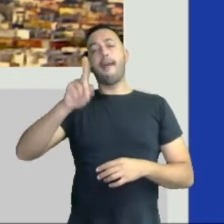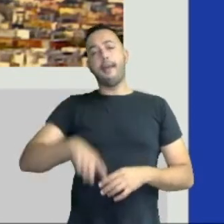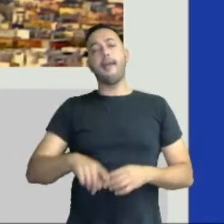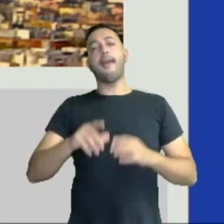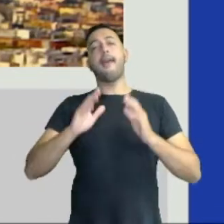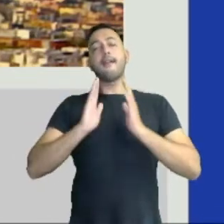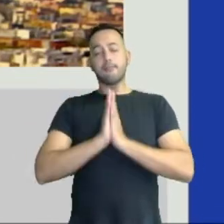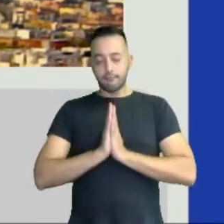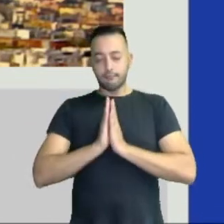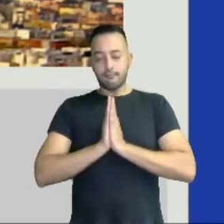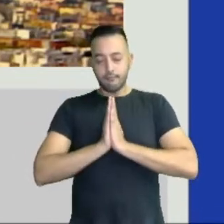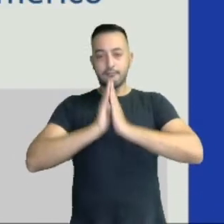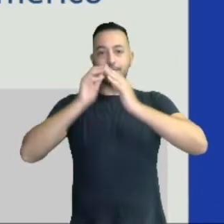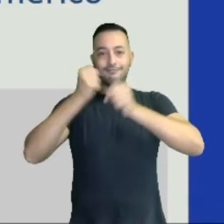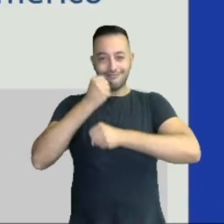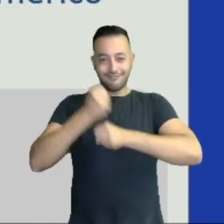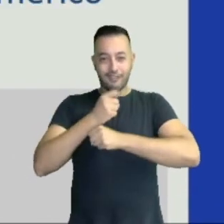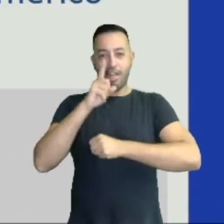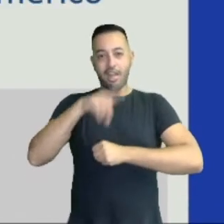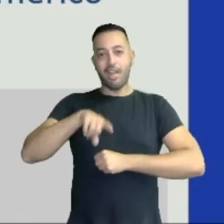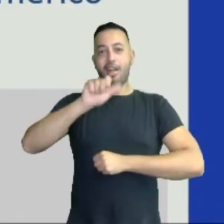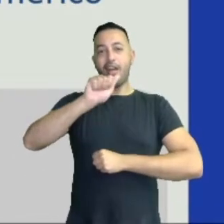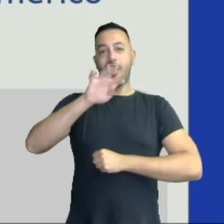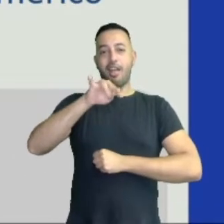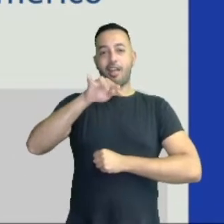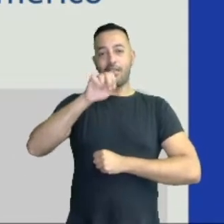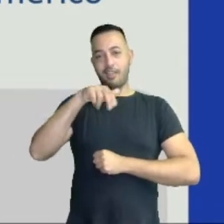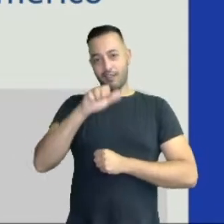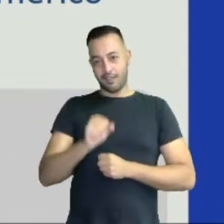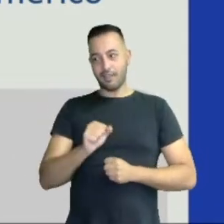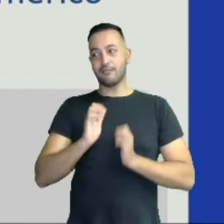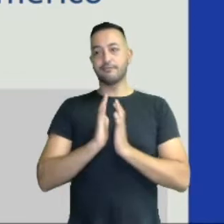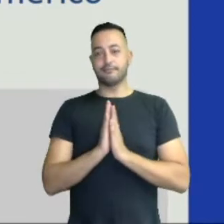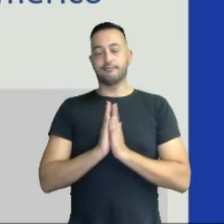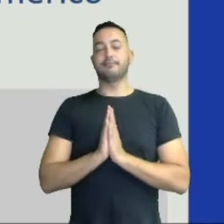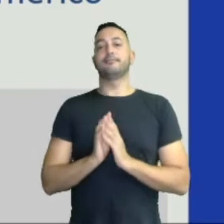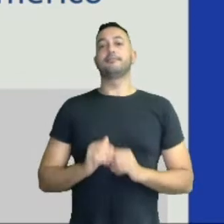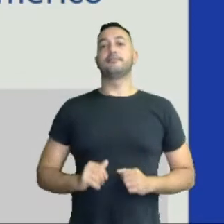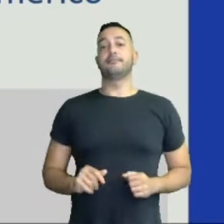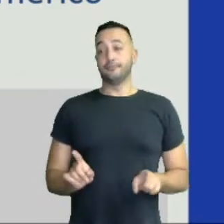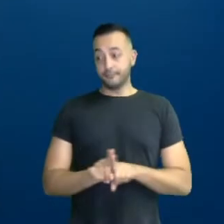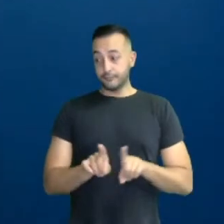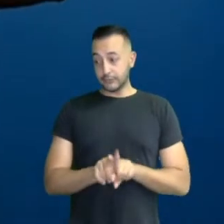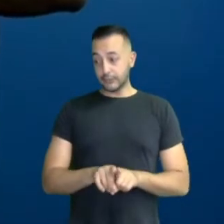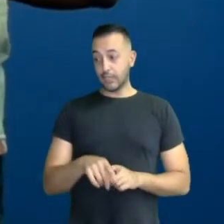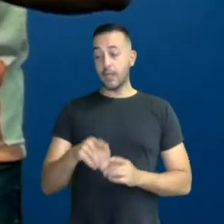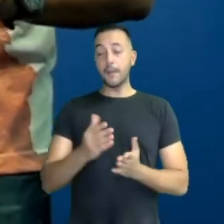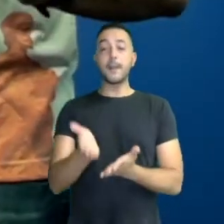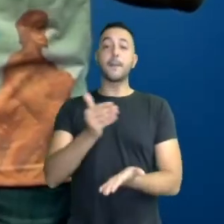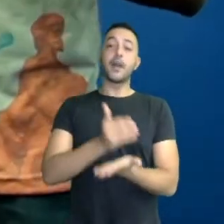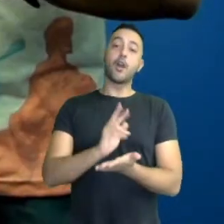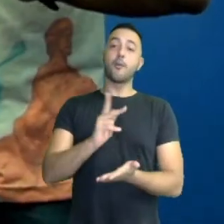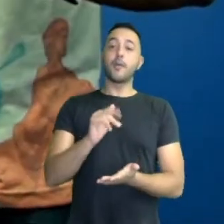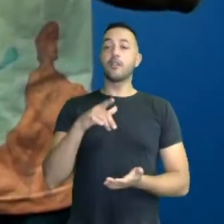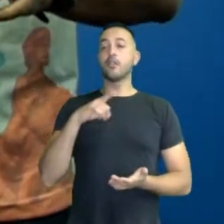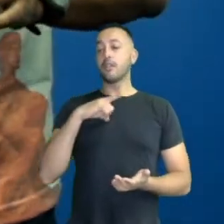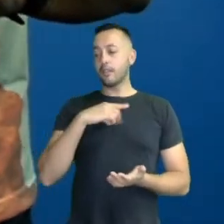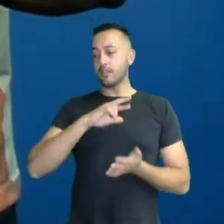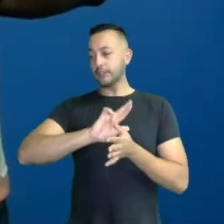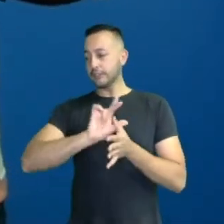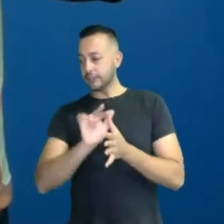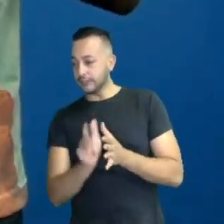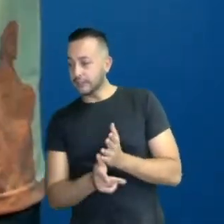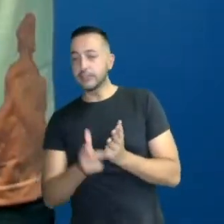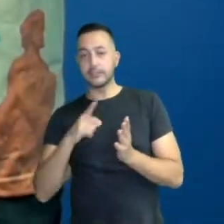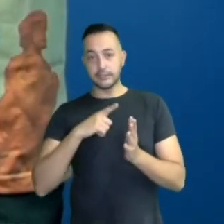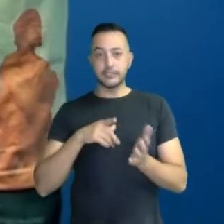honra à deusa Atenas. No período pré-homérico, aqueus, jônios, hélios e dórios